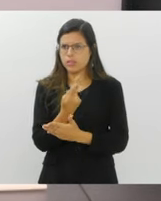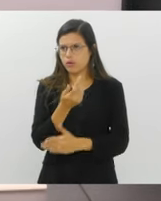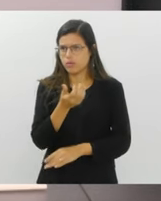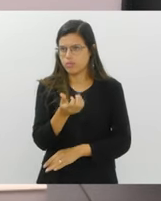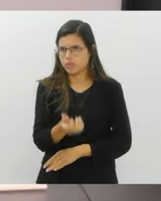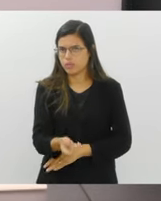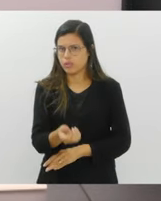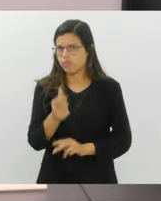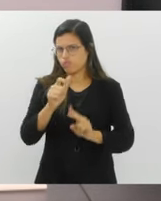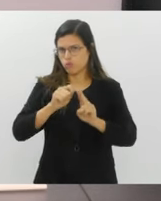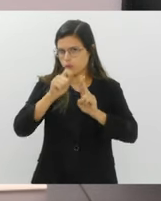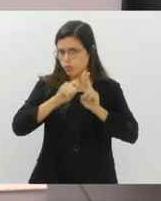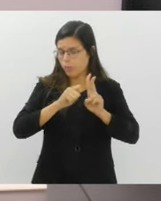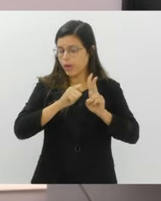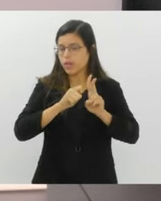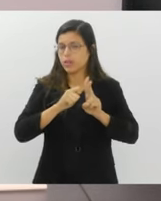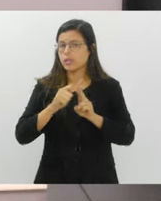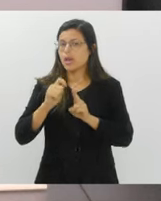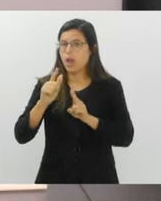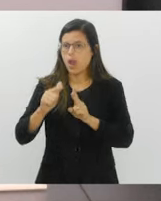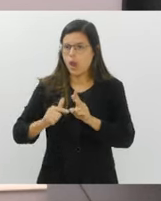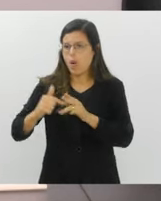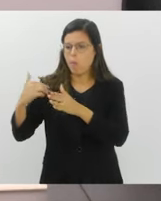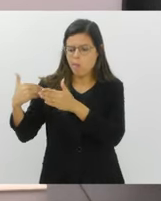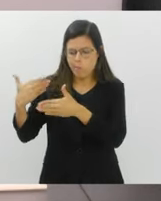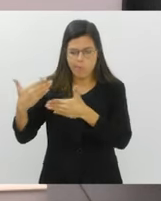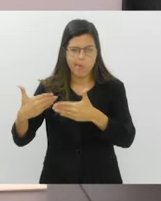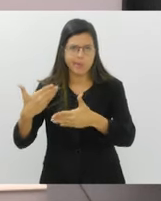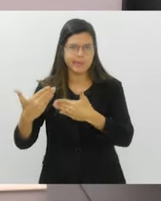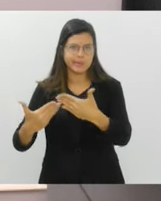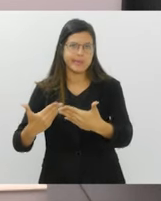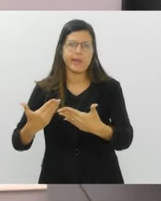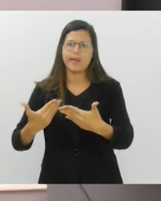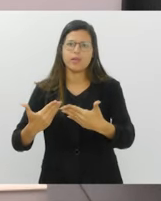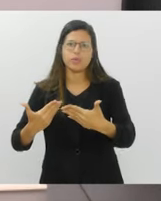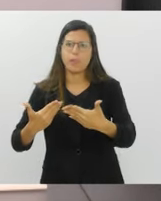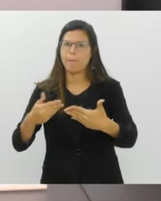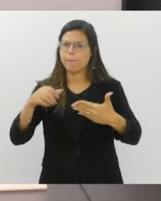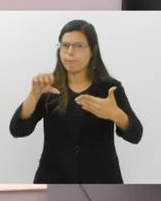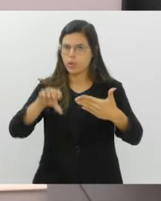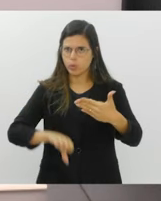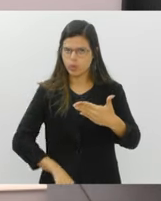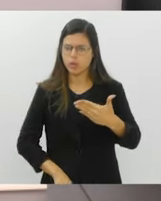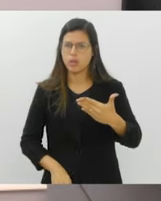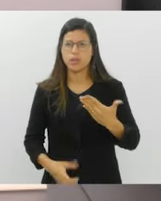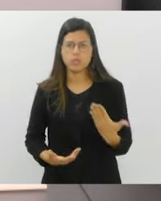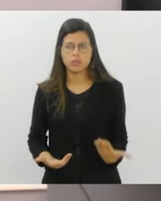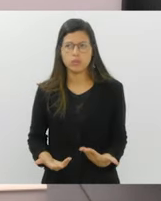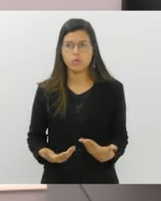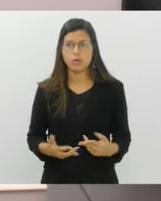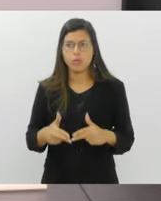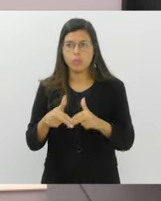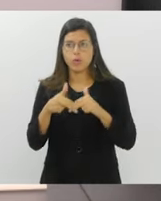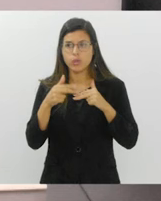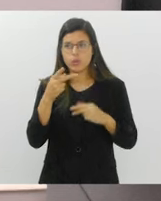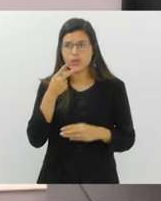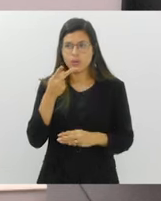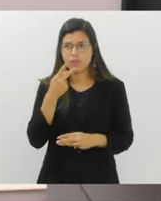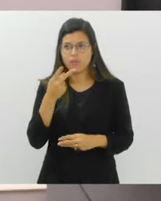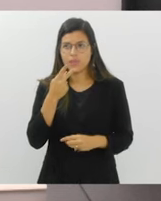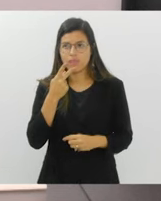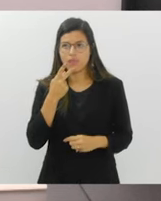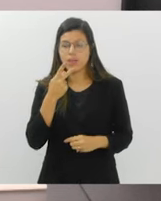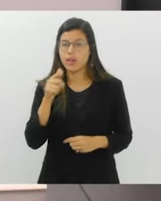um processo que veio se arrastando e se agravando. Por isso, falei eu da negligência.